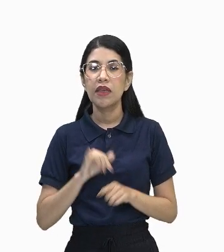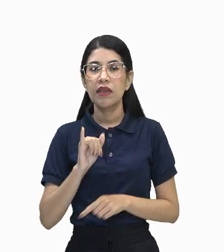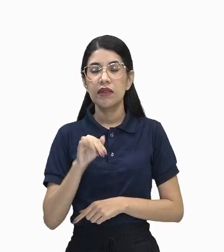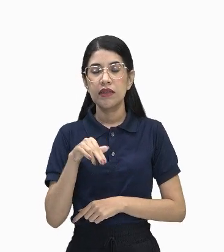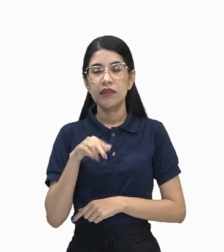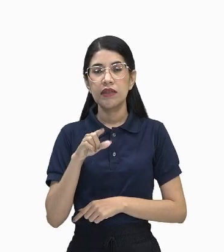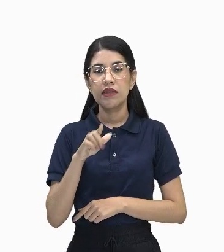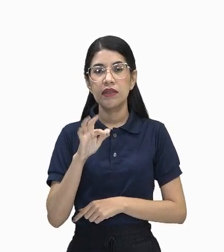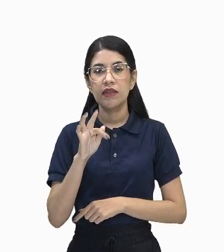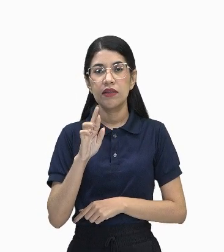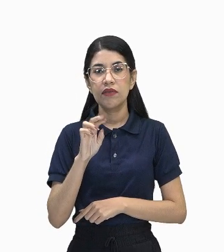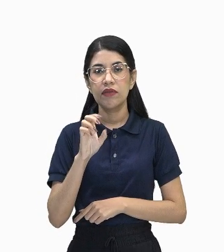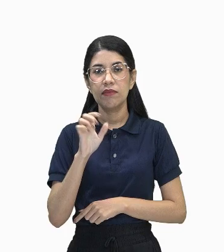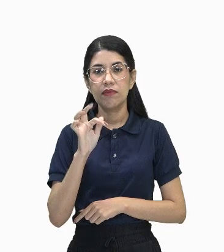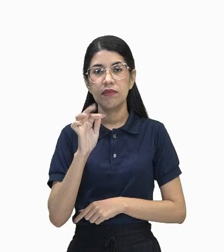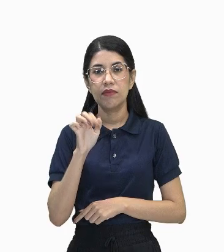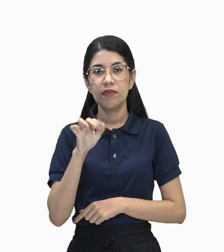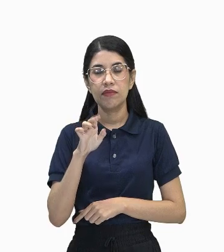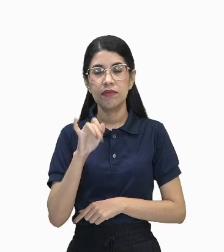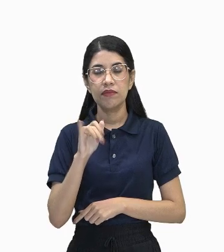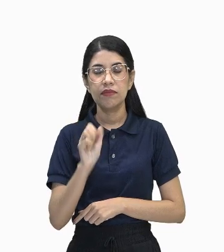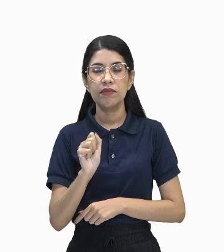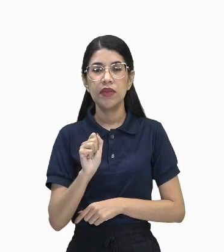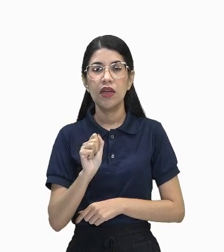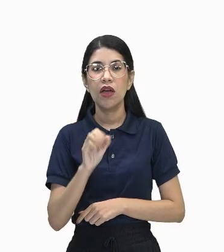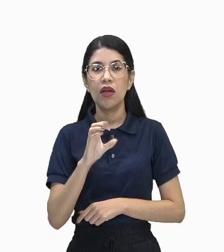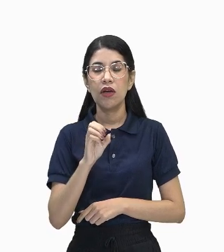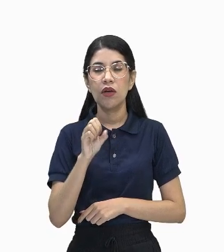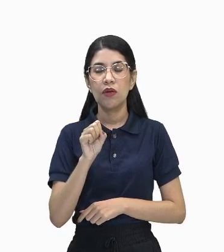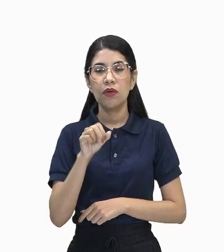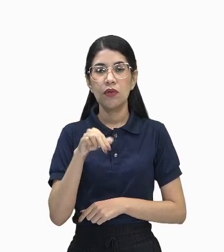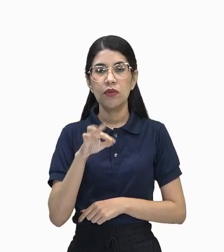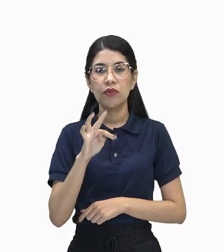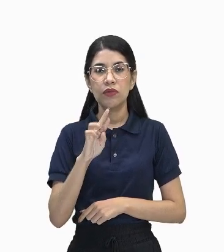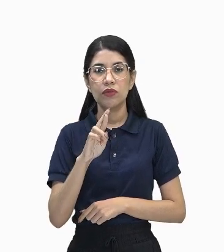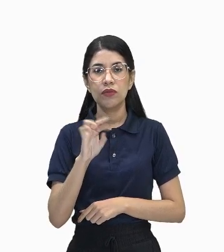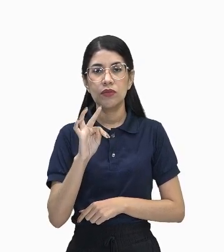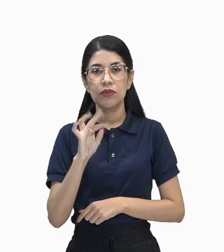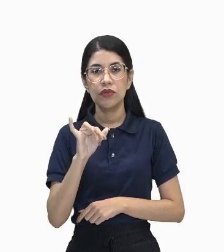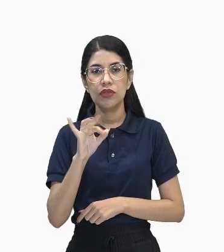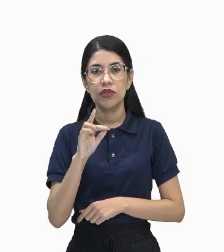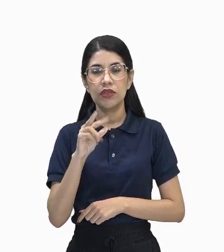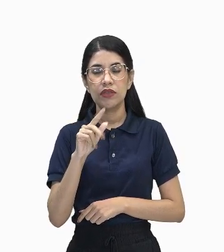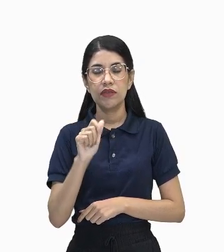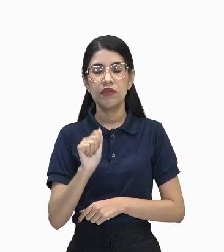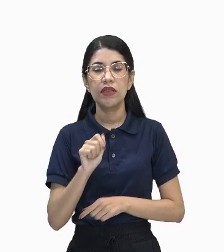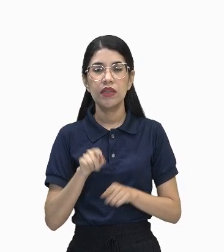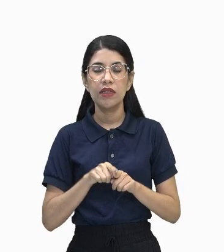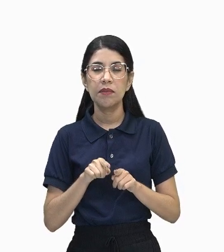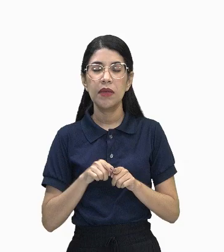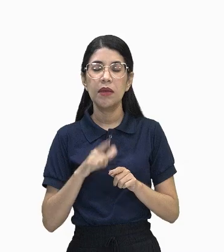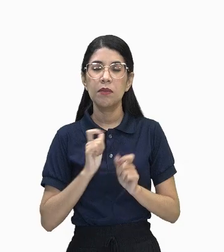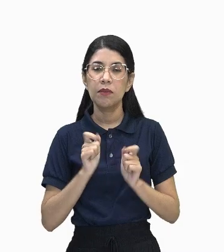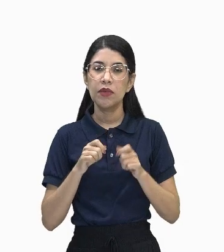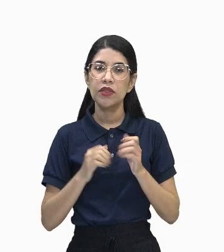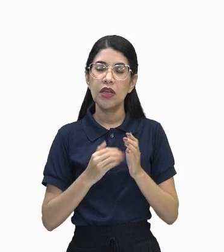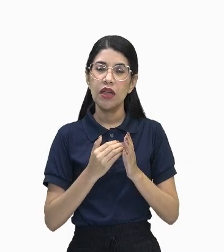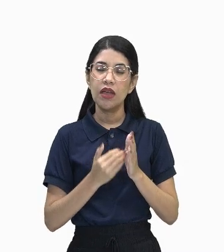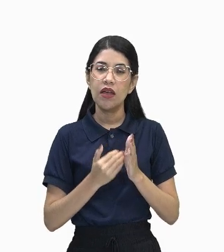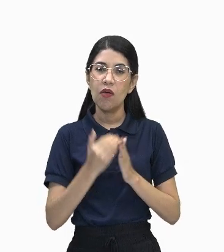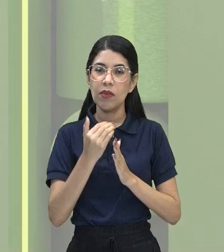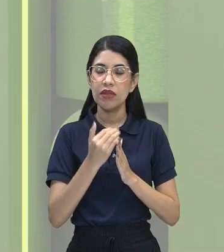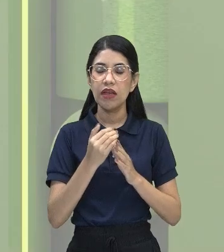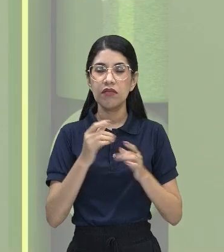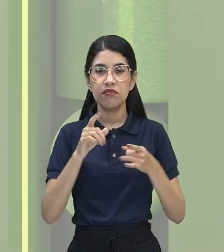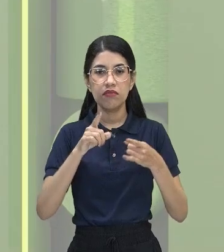construtiva, já que a superposição faz com que a amplitude seja momentaneamente aumentada em módulo,